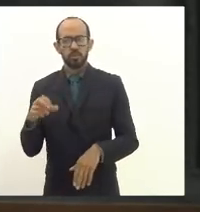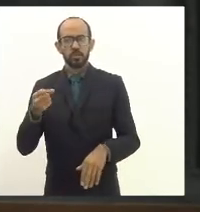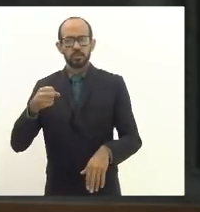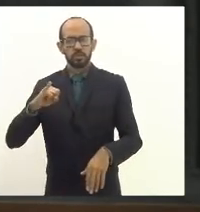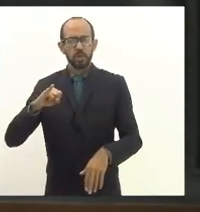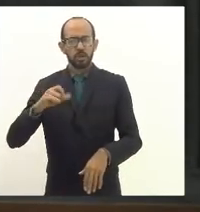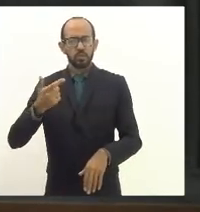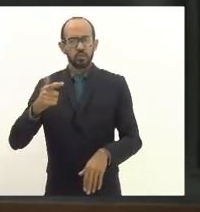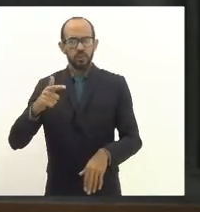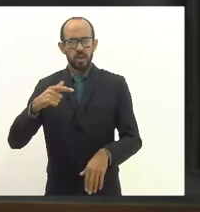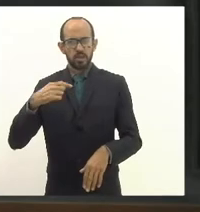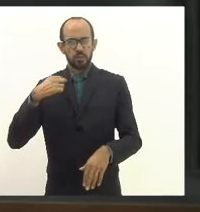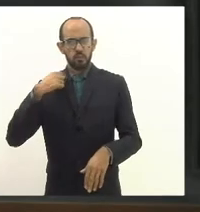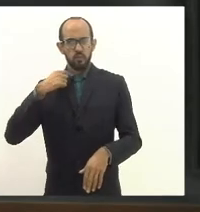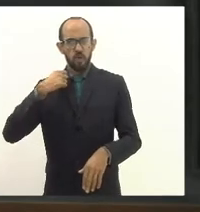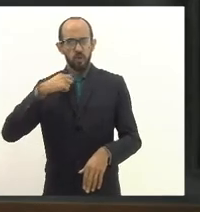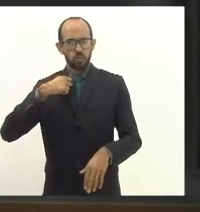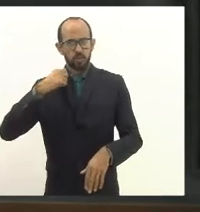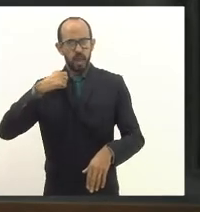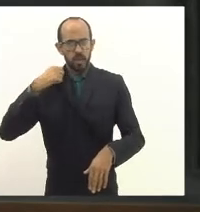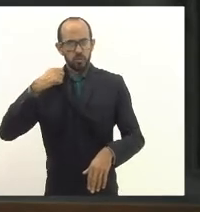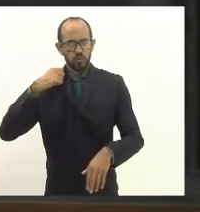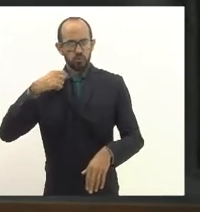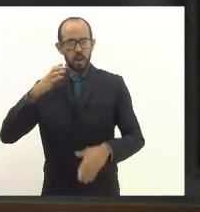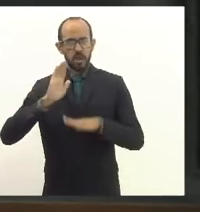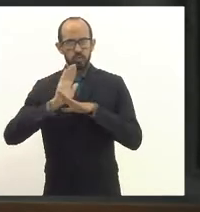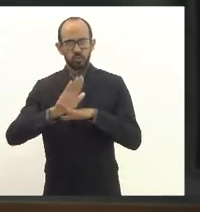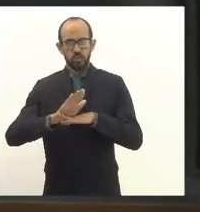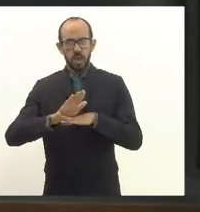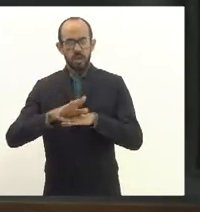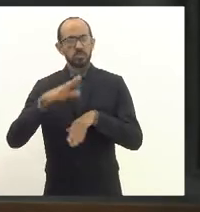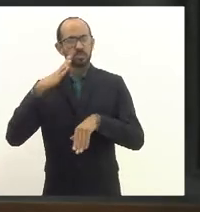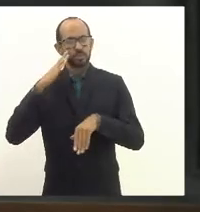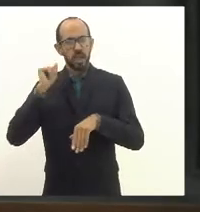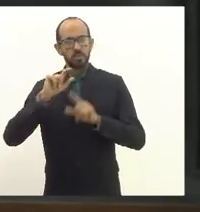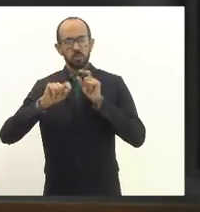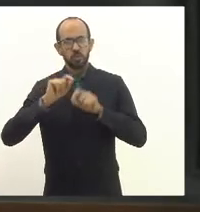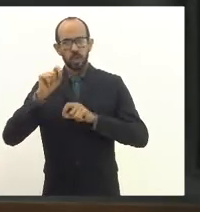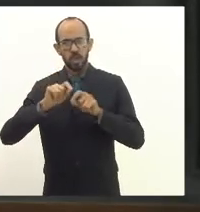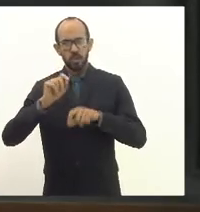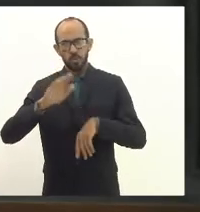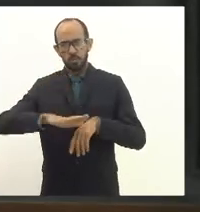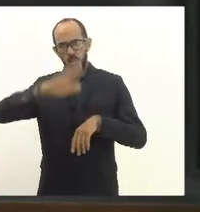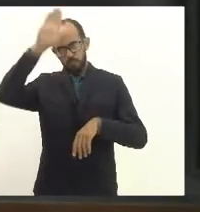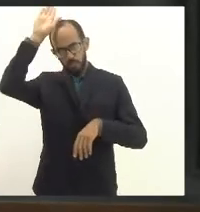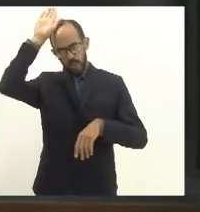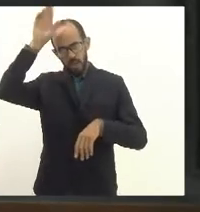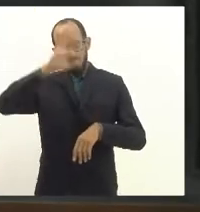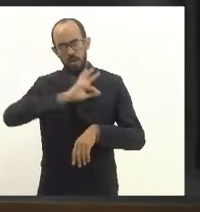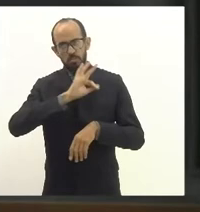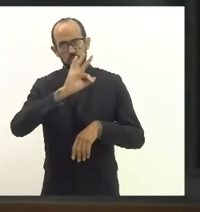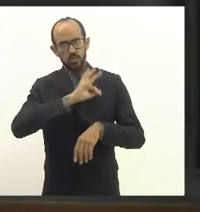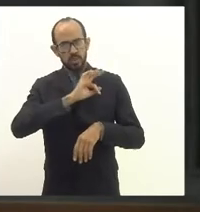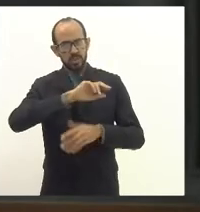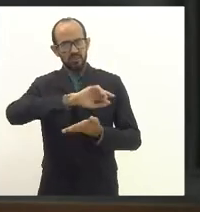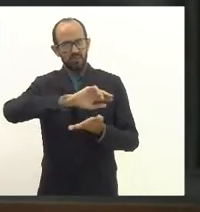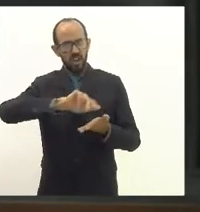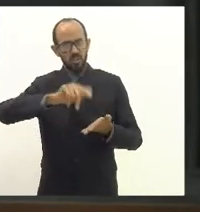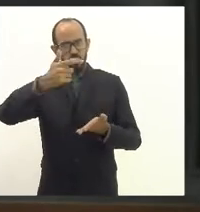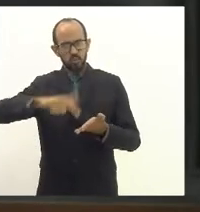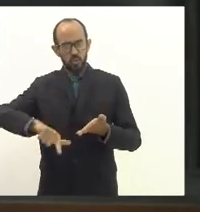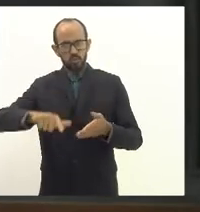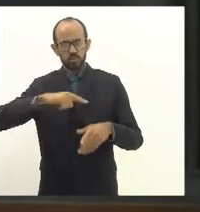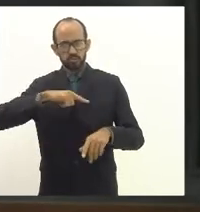foram voluntários para ajudar no trabalho. Sabemos que o bombeiro do Rio de Janeiro, assim como a Polícia Militar, a Polícia Civil, Degas e tantos outros, fazem um